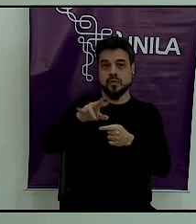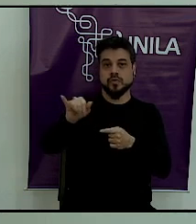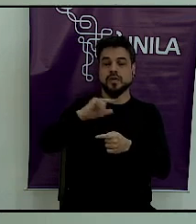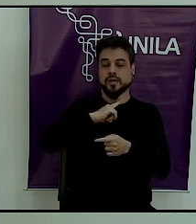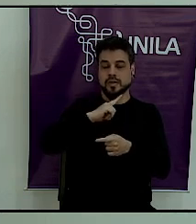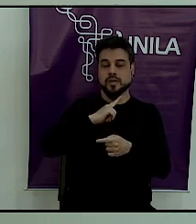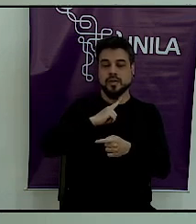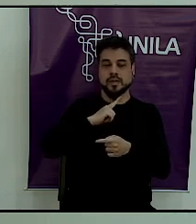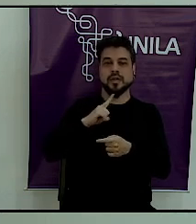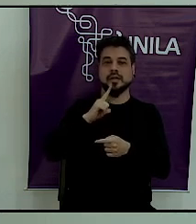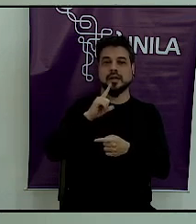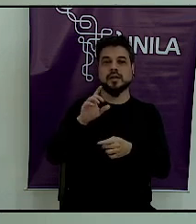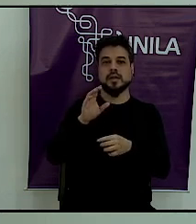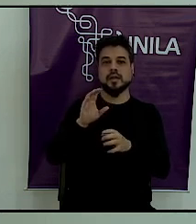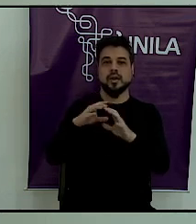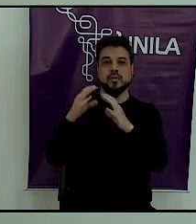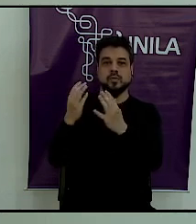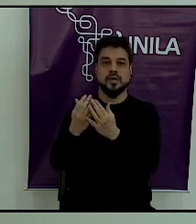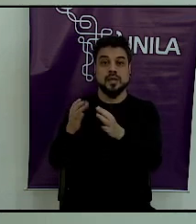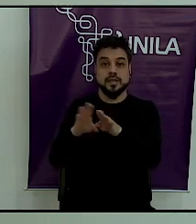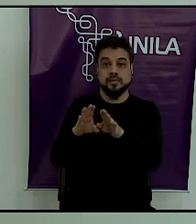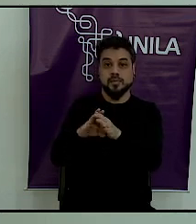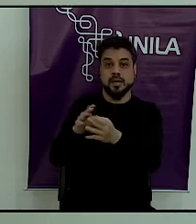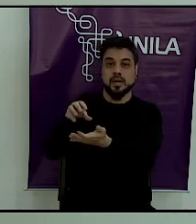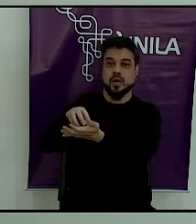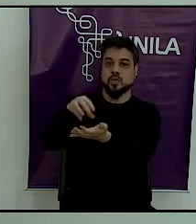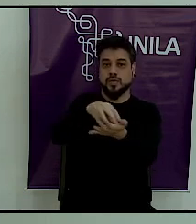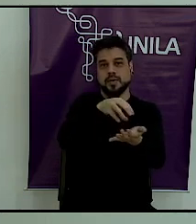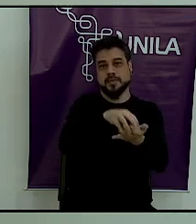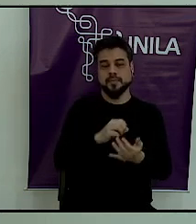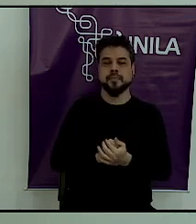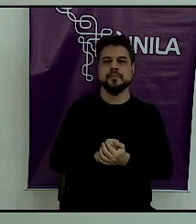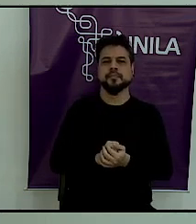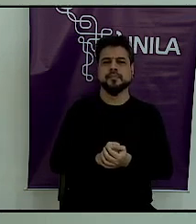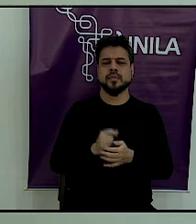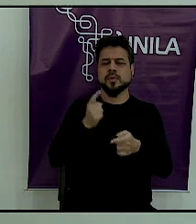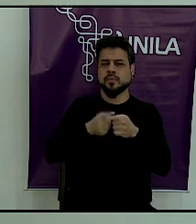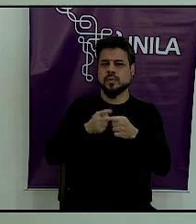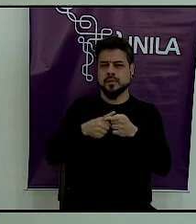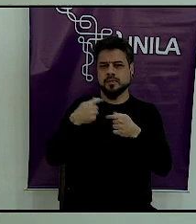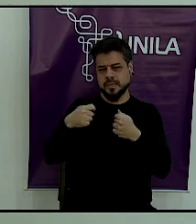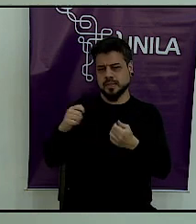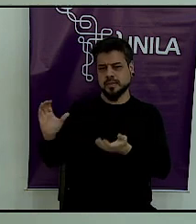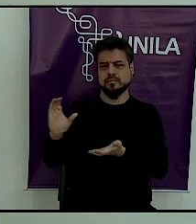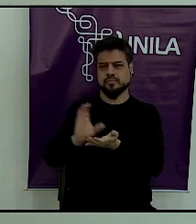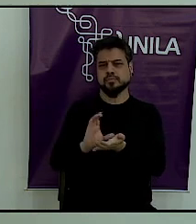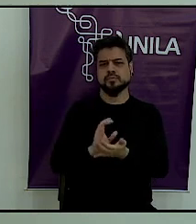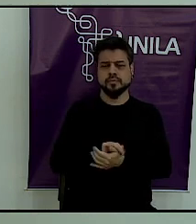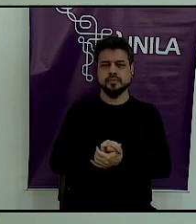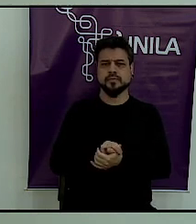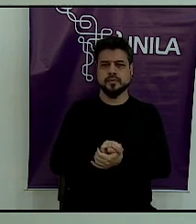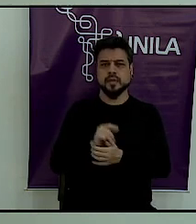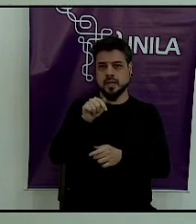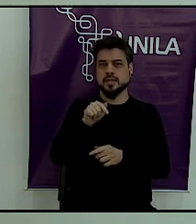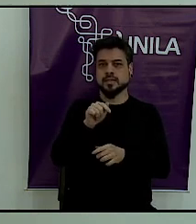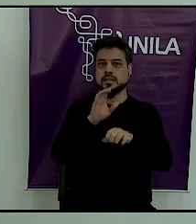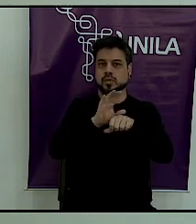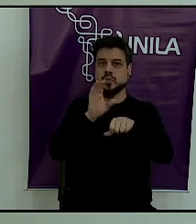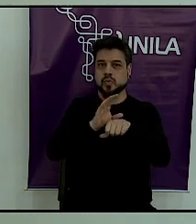aldeias. Por que nós precisamos de fomento? O curso, ele é um curso que ele